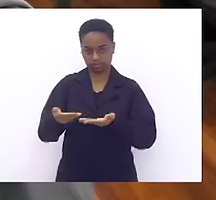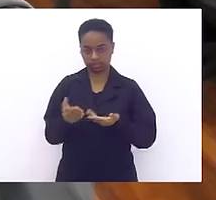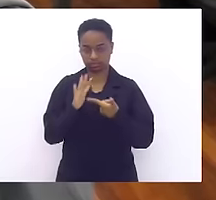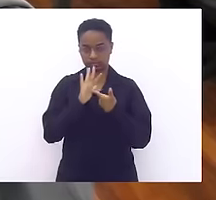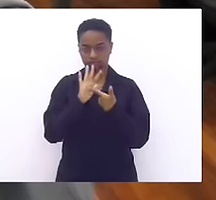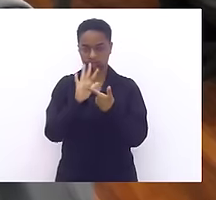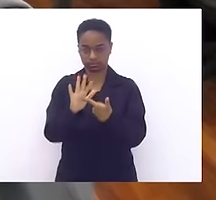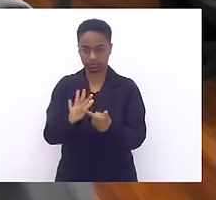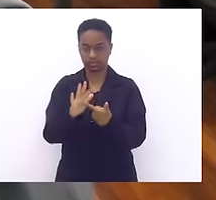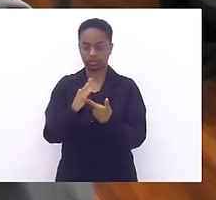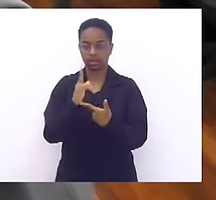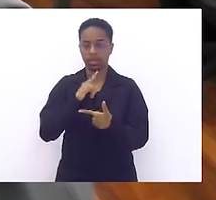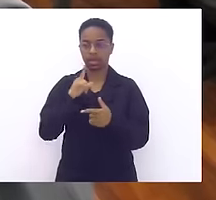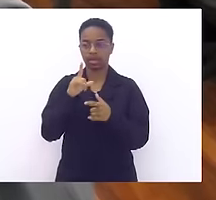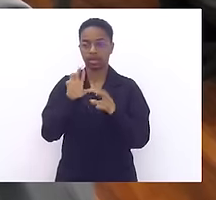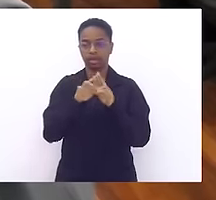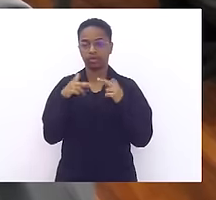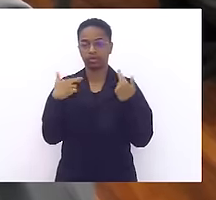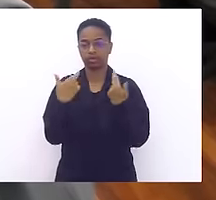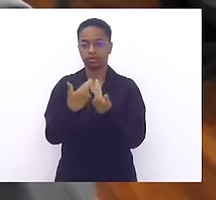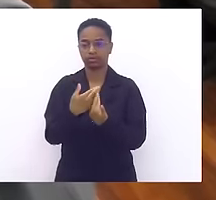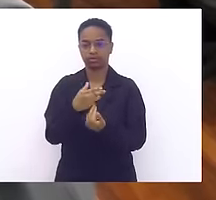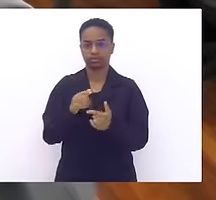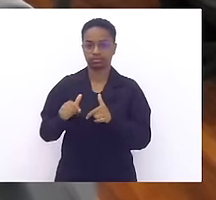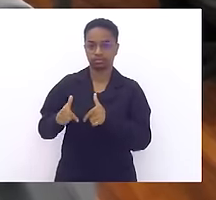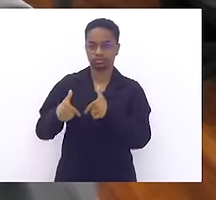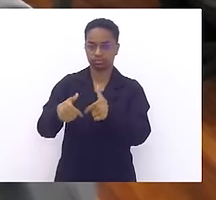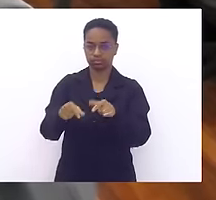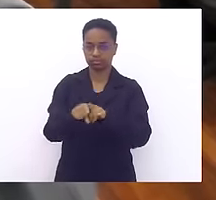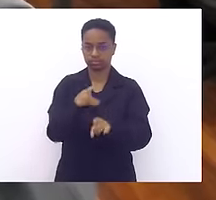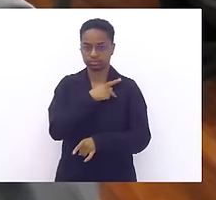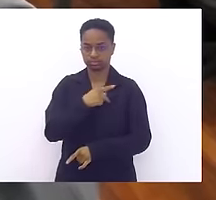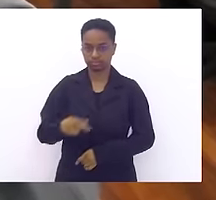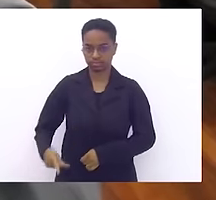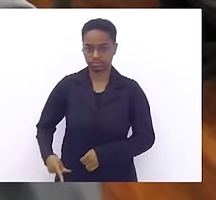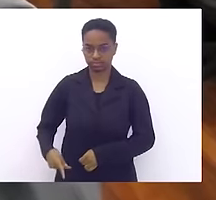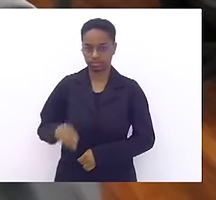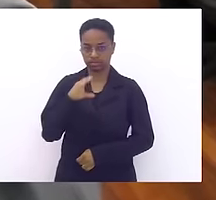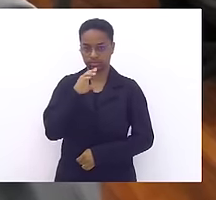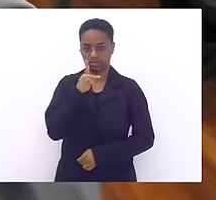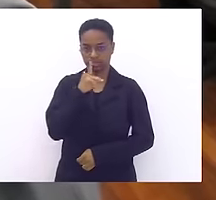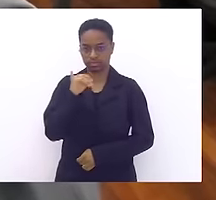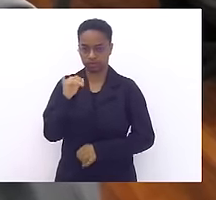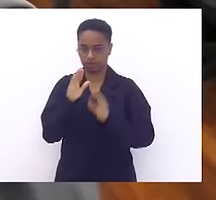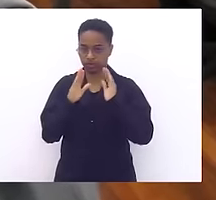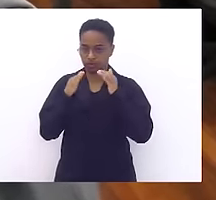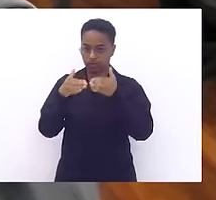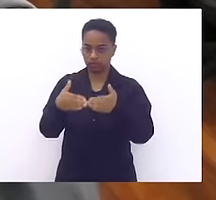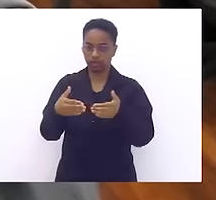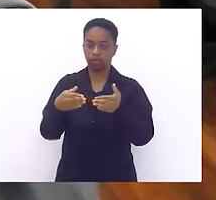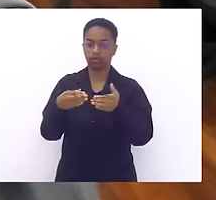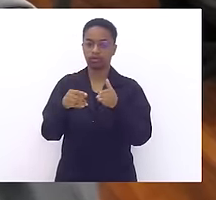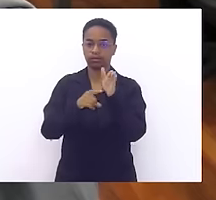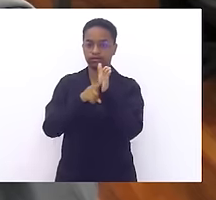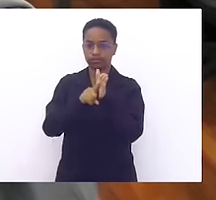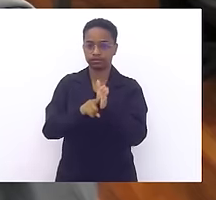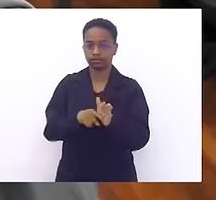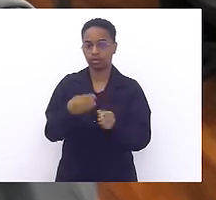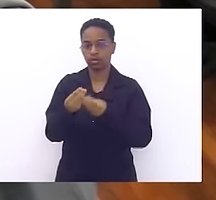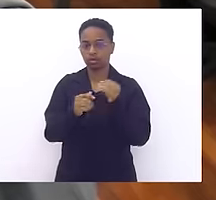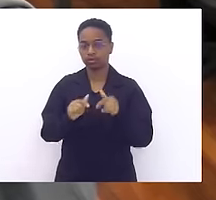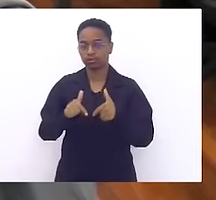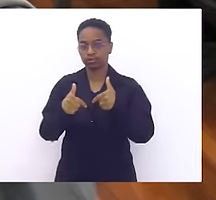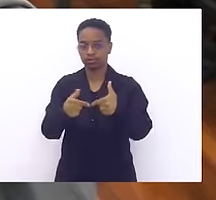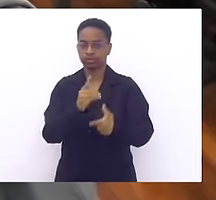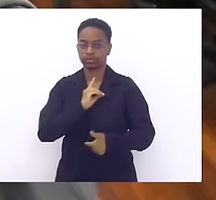realizada e presidida pela CPI destinada apurar desempenho de serviço delegado